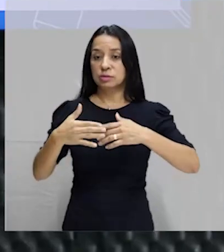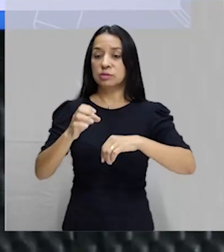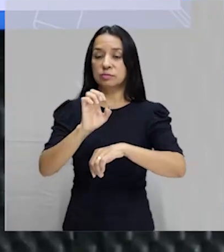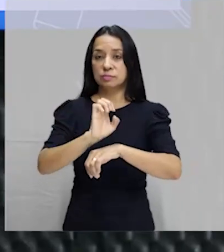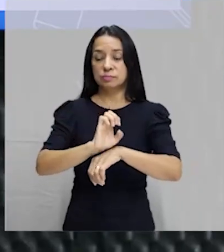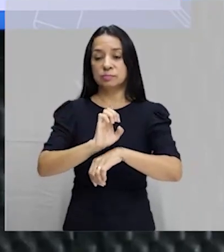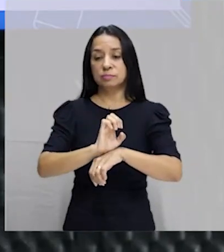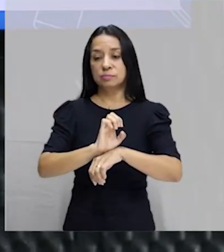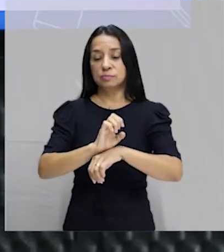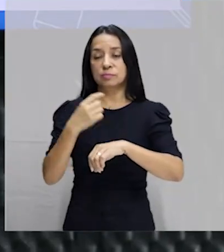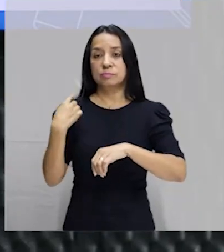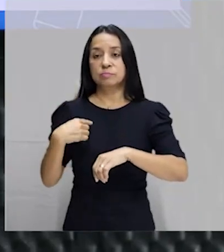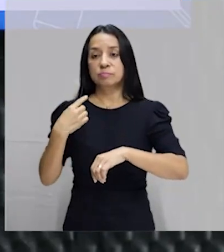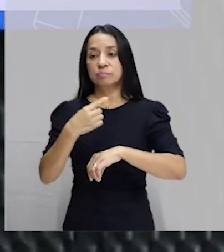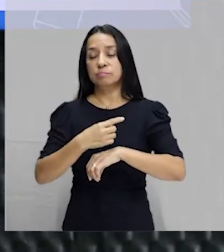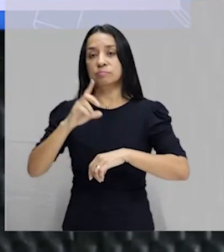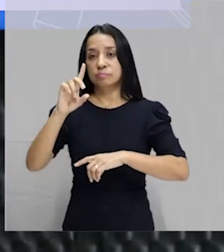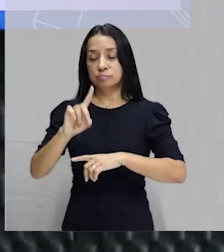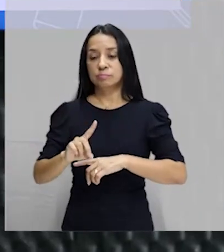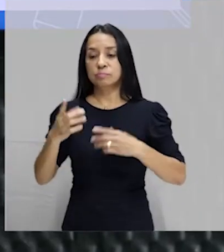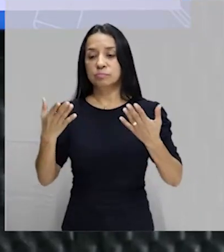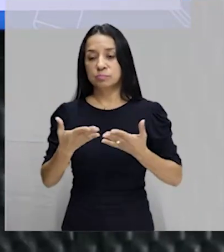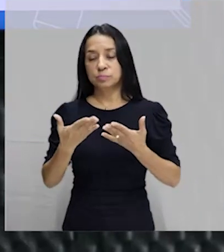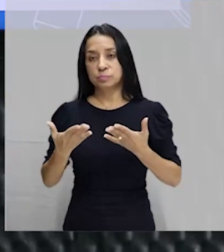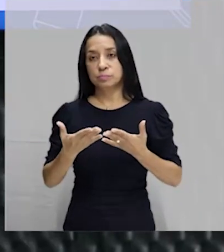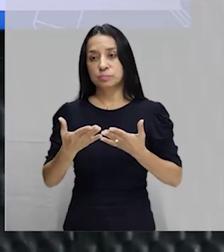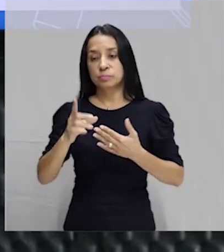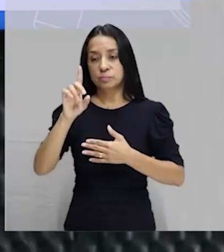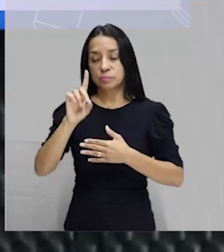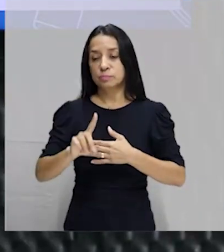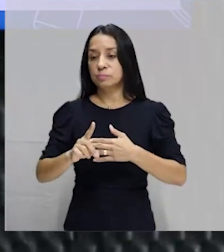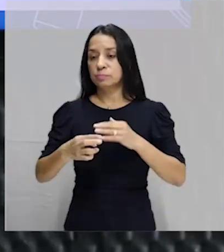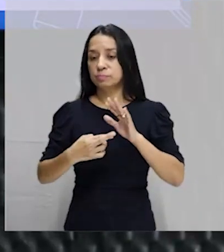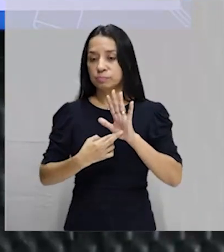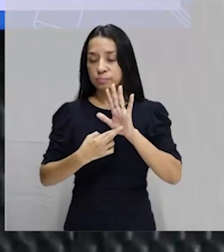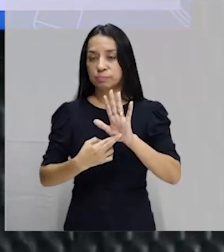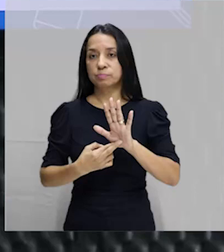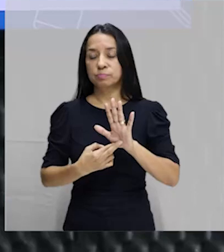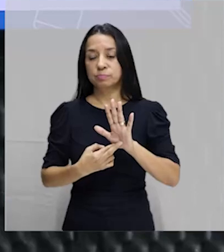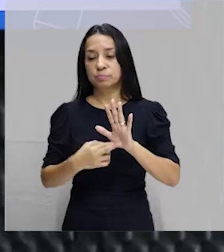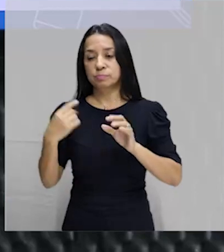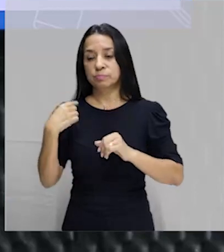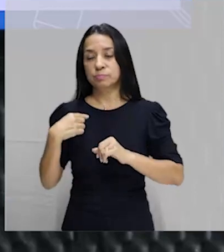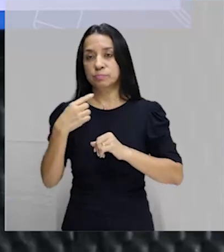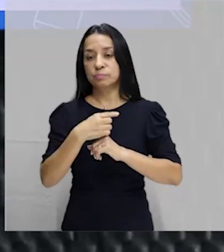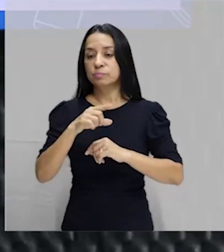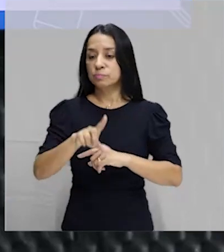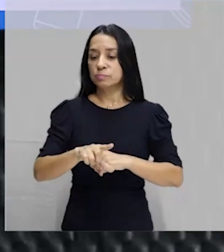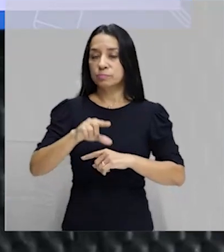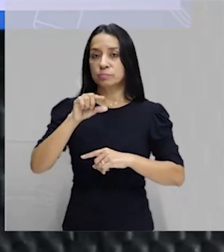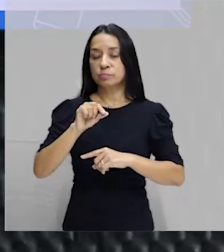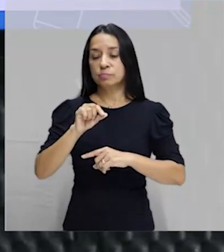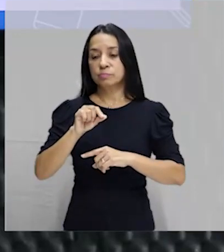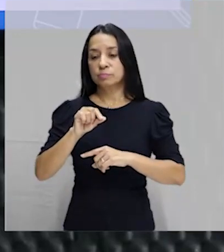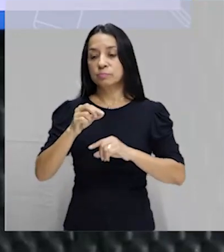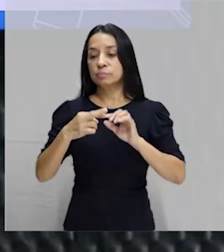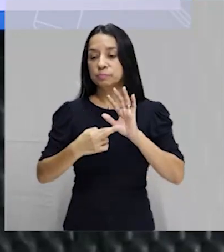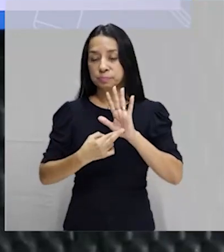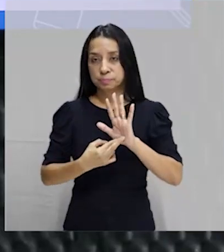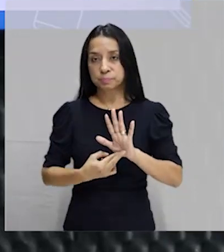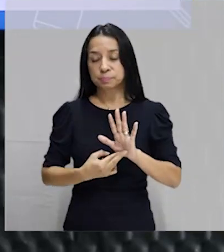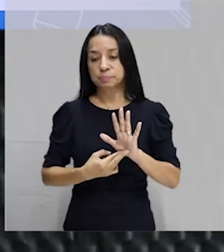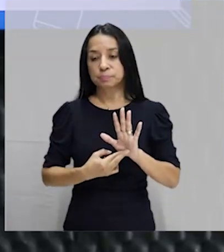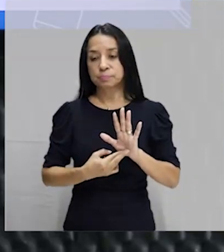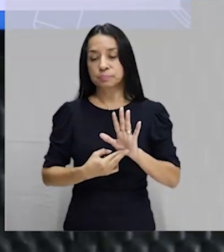cidade-estado. A nossa democracia é uma democracia representativa. Nós escolhemos os